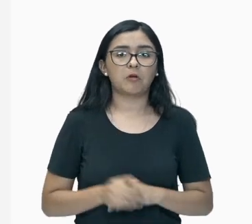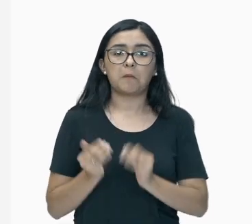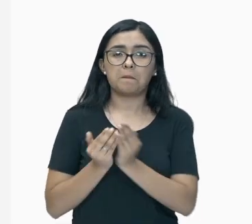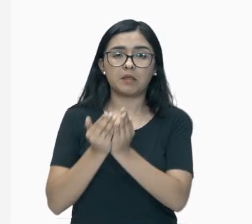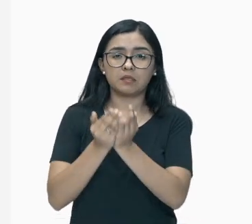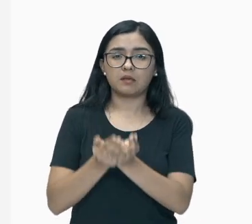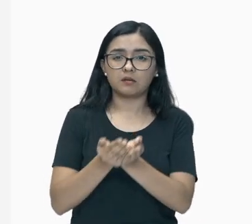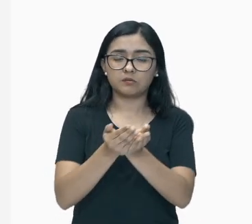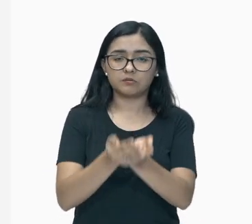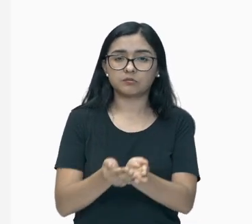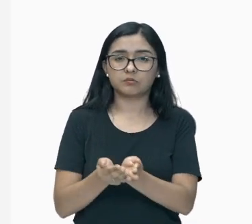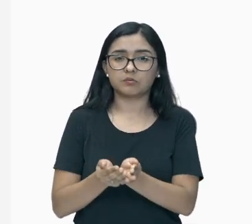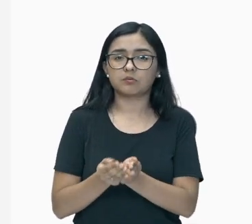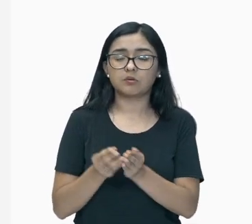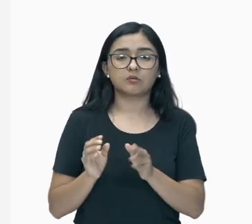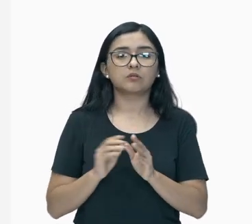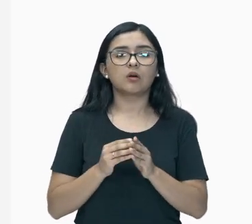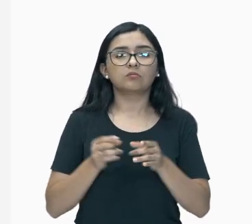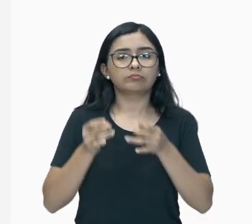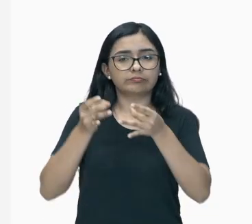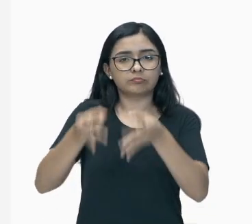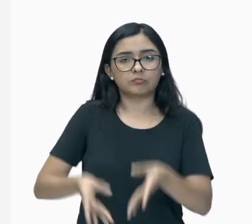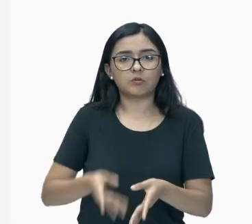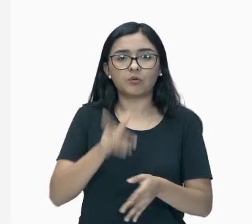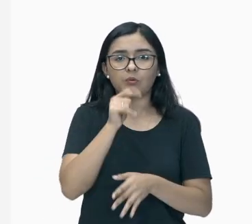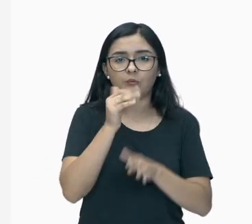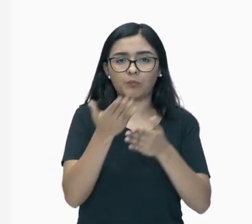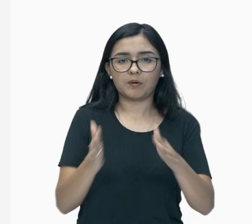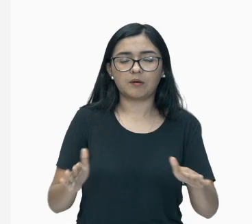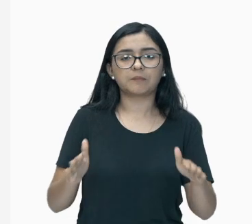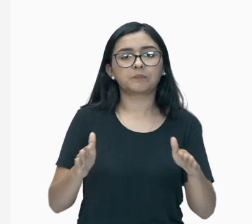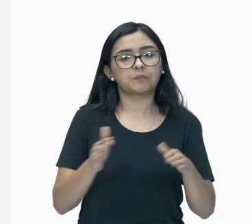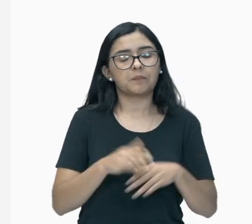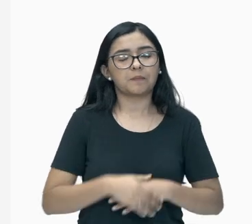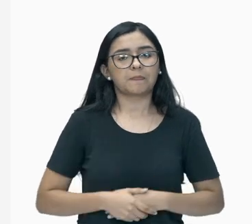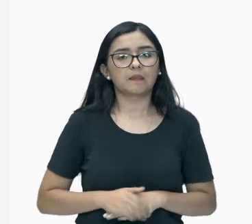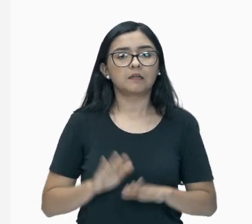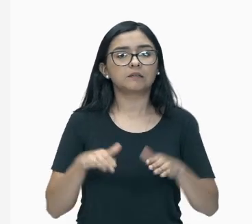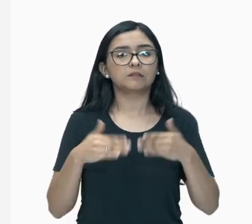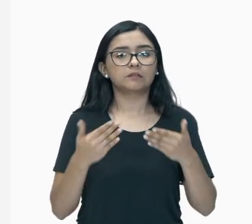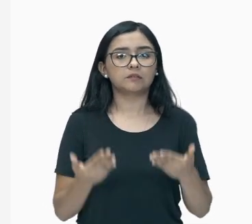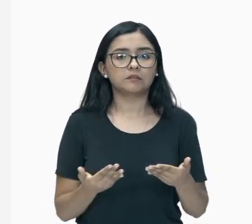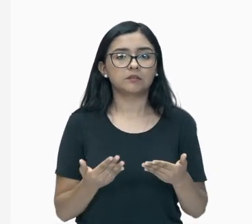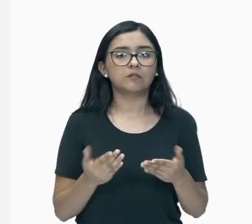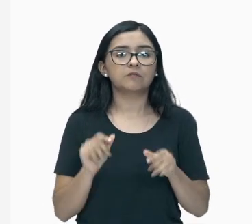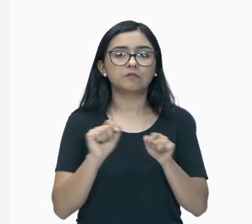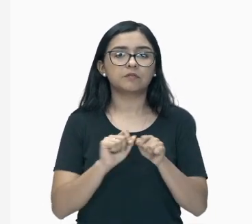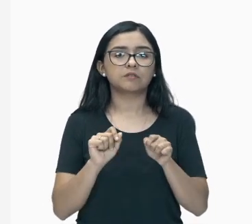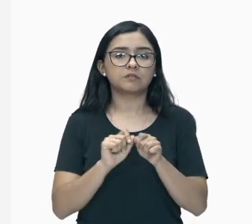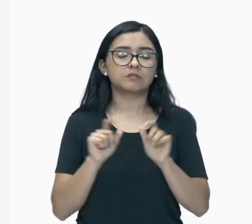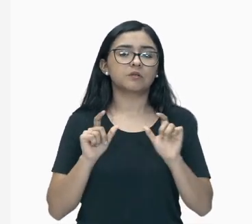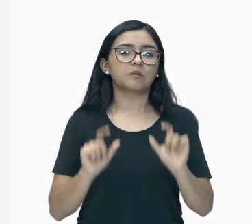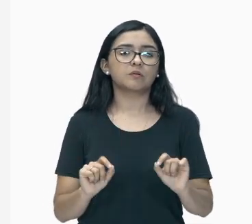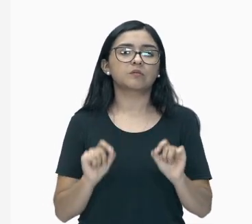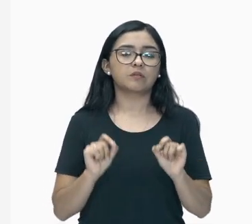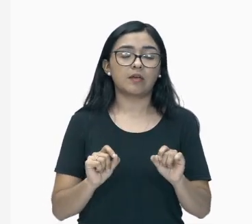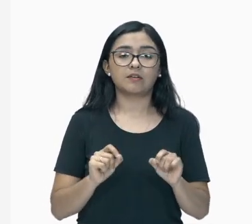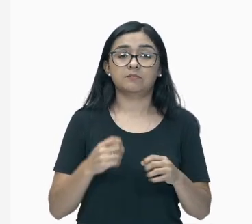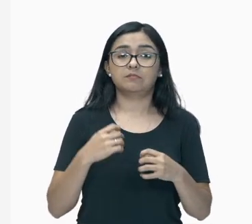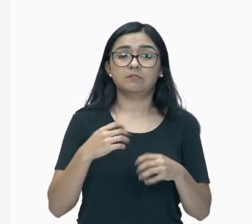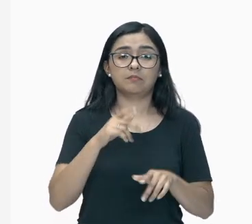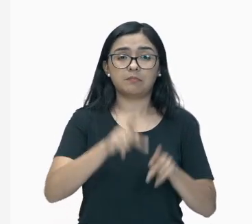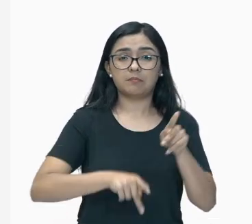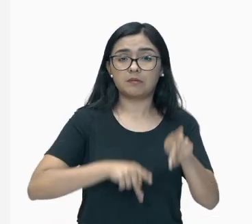todos jogados ao mar, como é que eles iam pagar? Isso ia cada vez mais fazendo com que os ânimos, né,